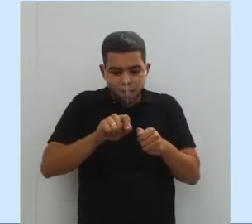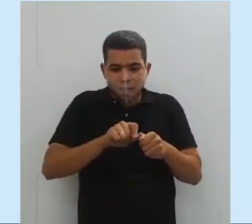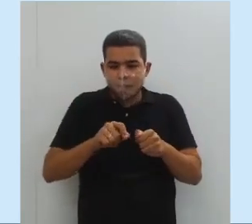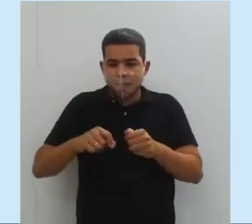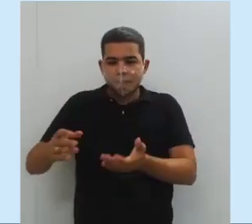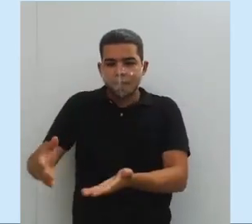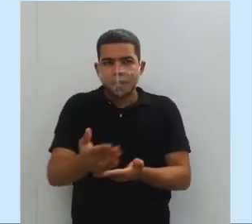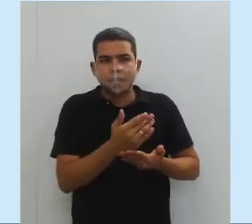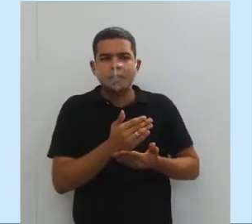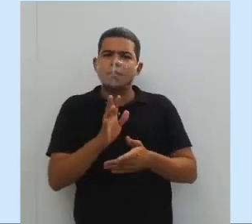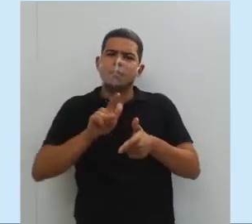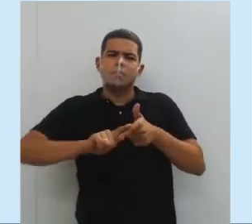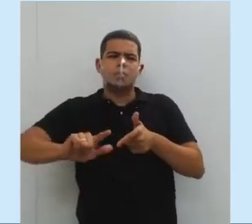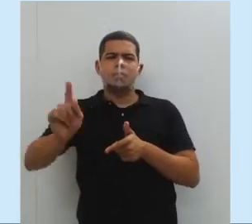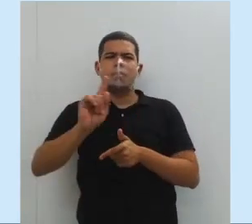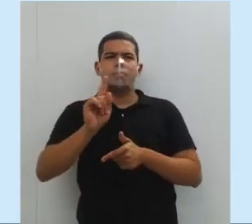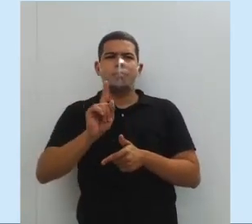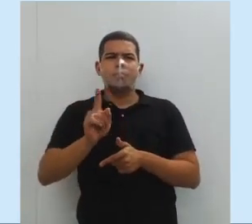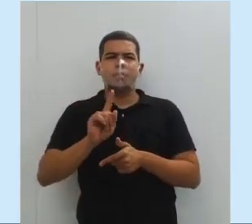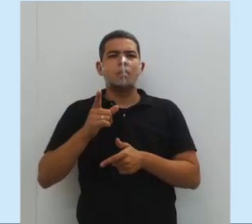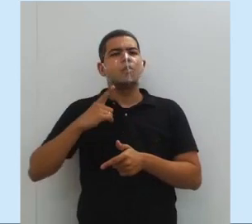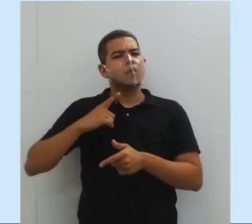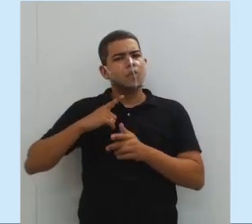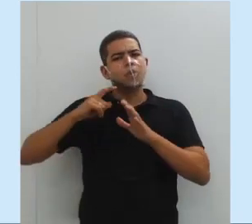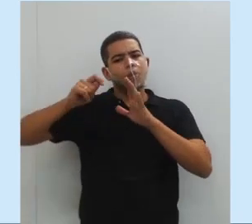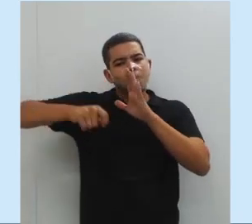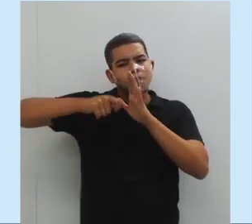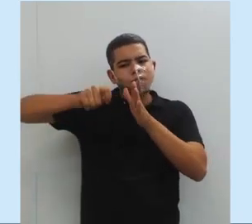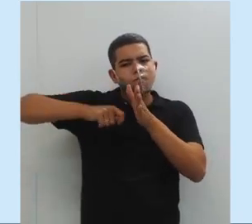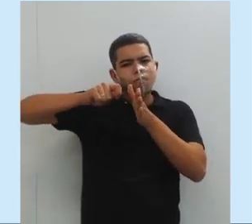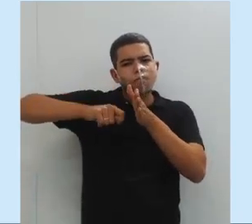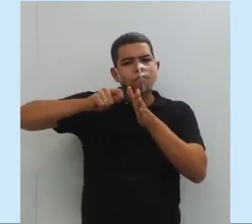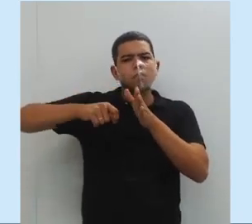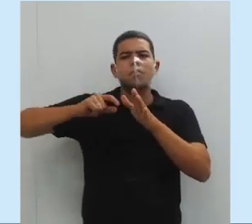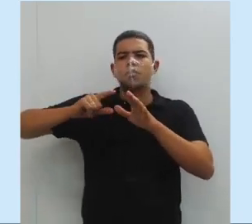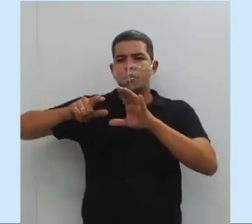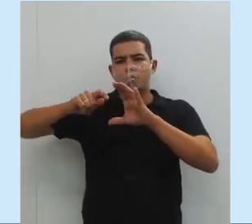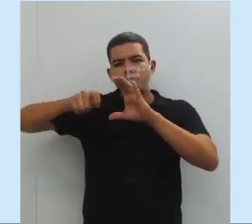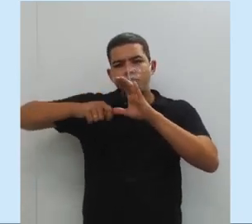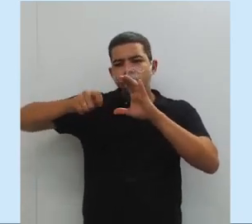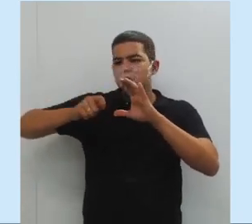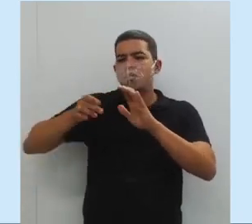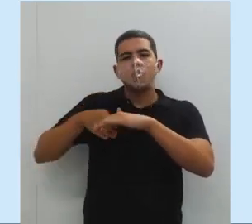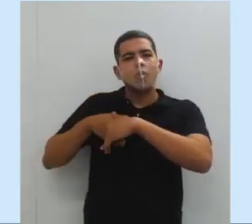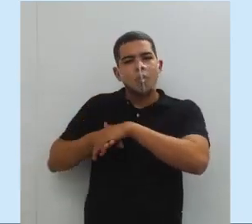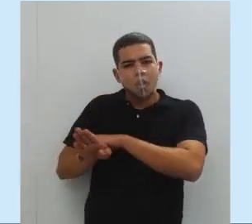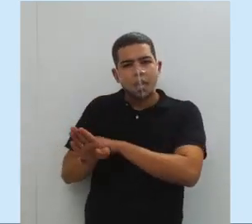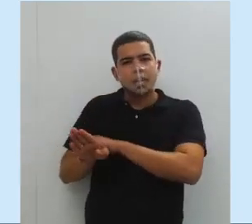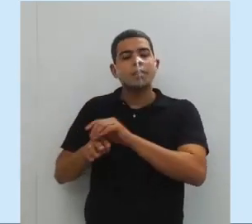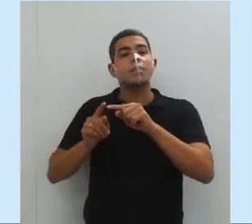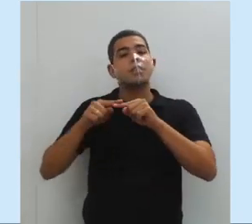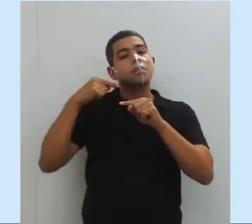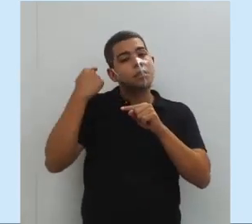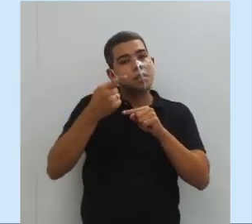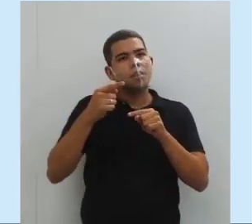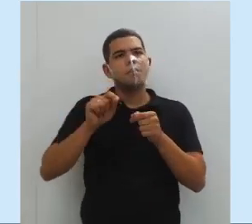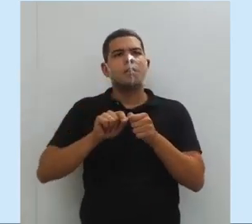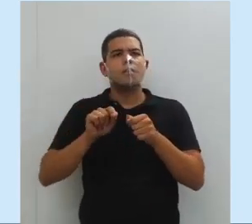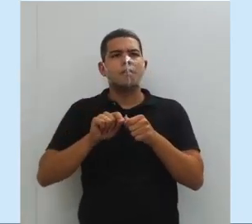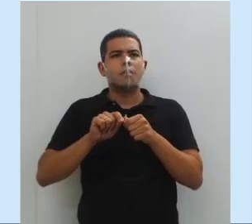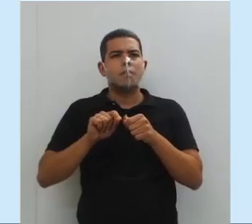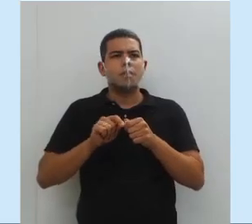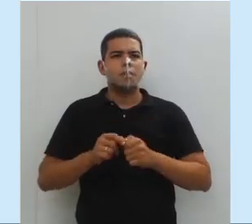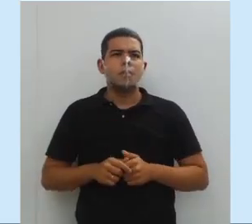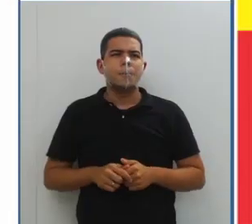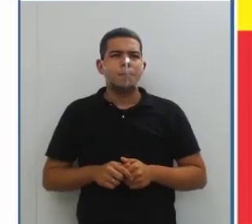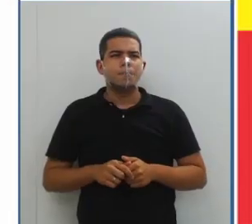os materiais, não tem problema, a aula ficará gravada e você pode confeccionar isso posteriormente, mas vamos lá para